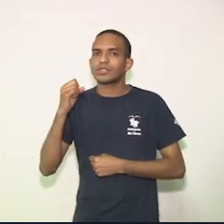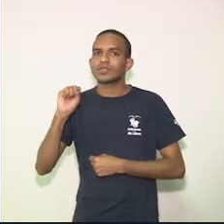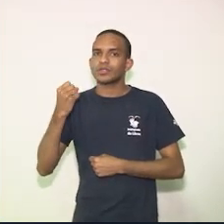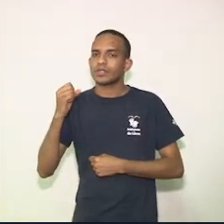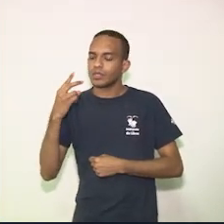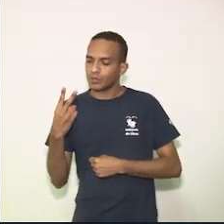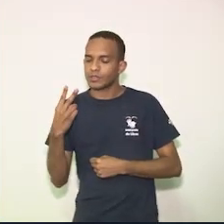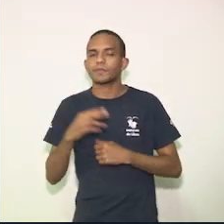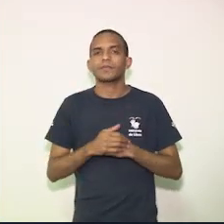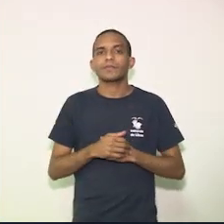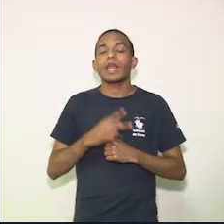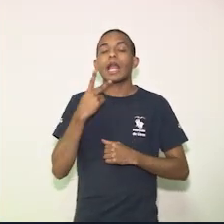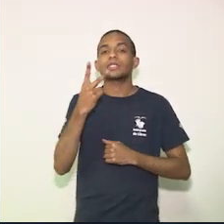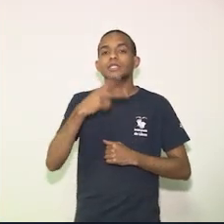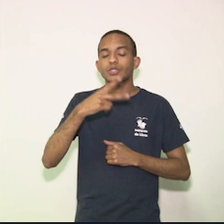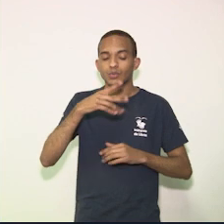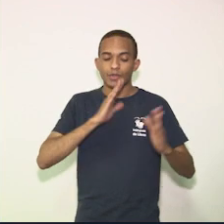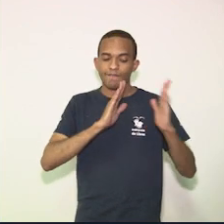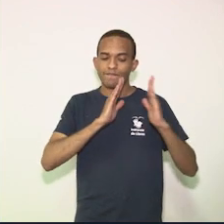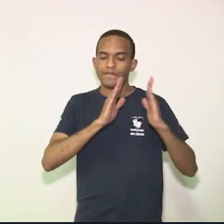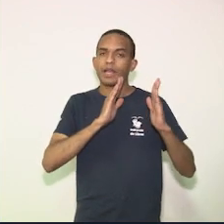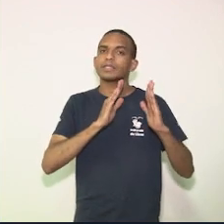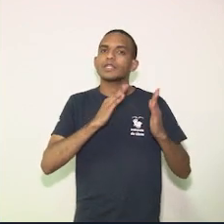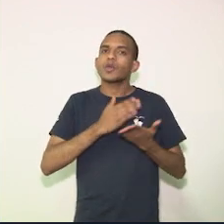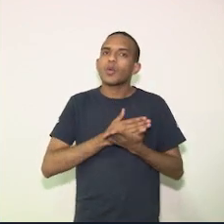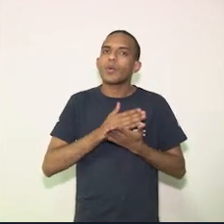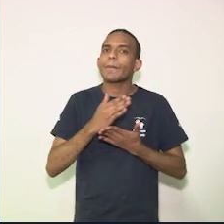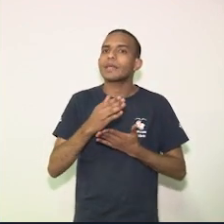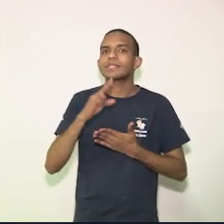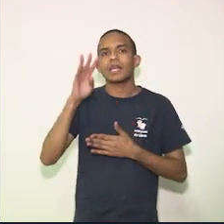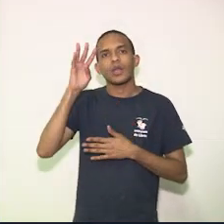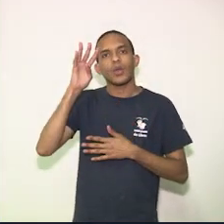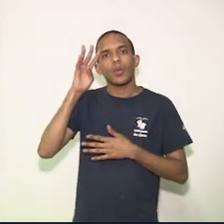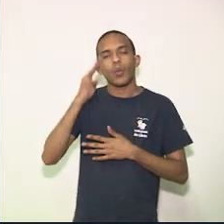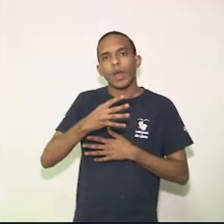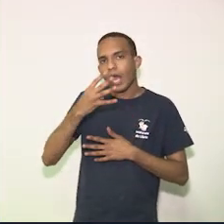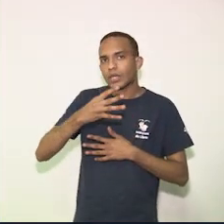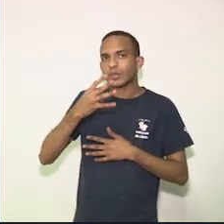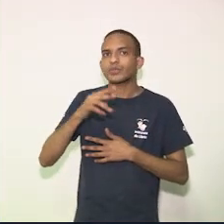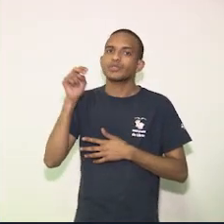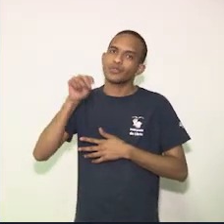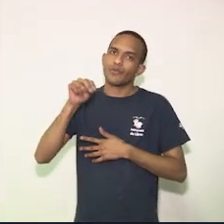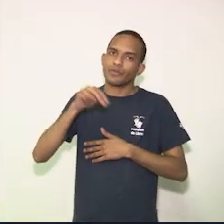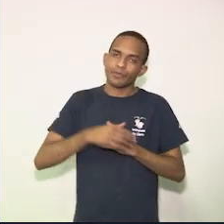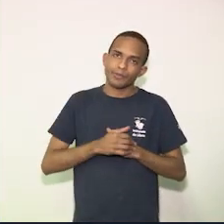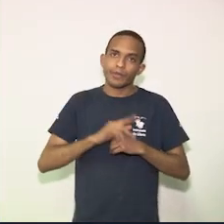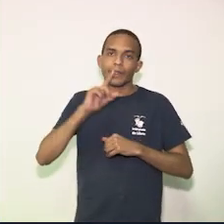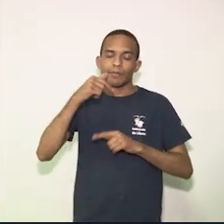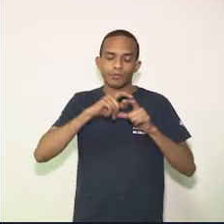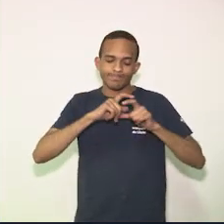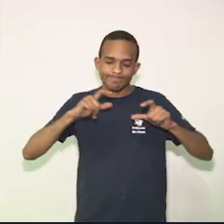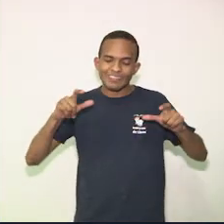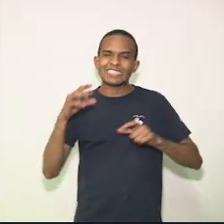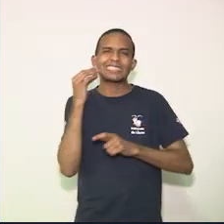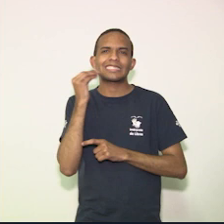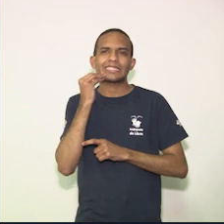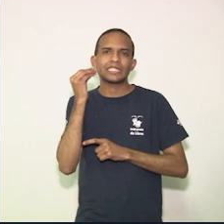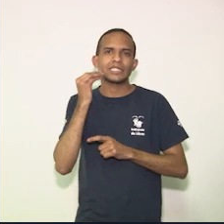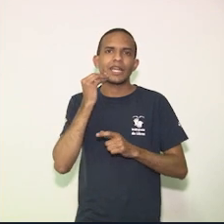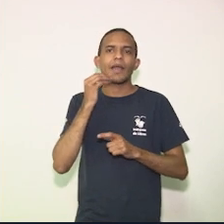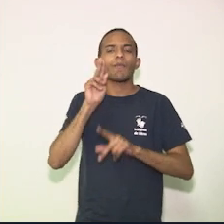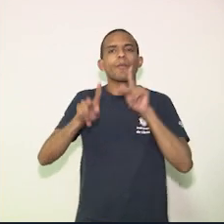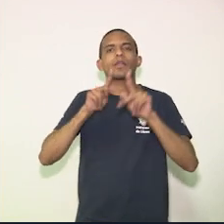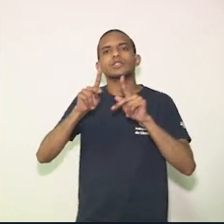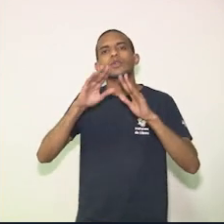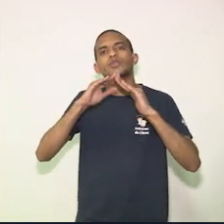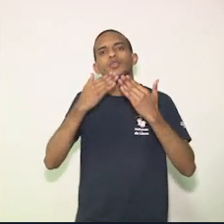2.882. A segunda fase será a partir de 4/11. Aí nós devemos ampliar a testagem para a população